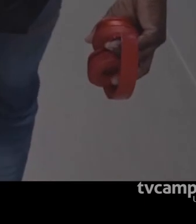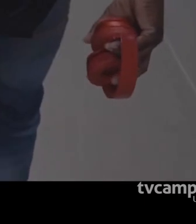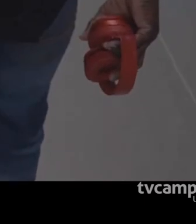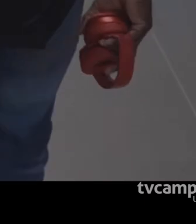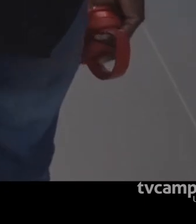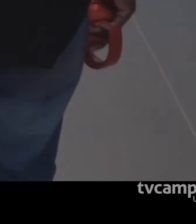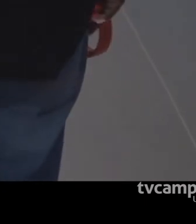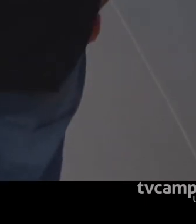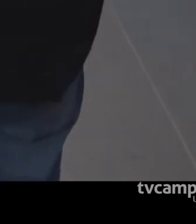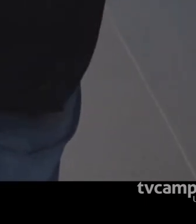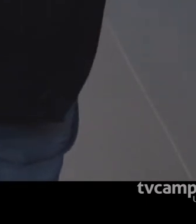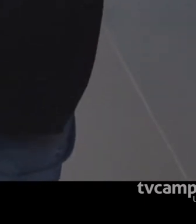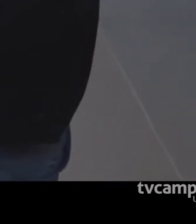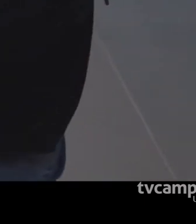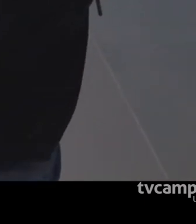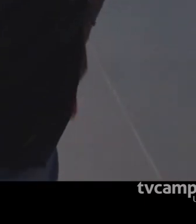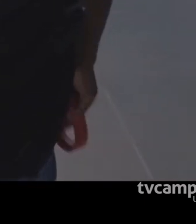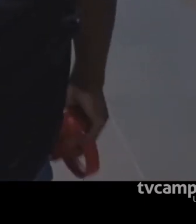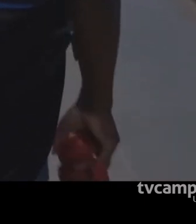Música